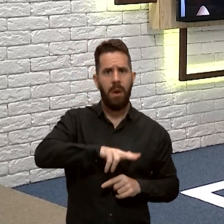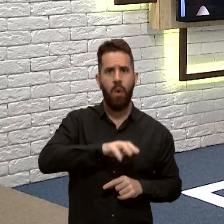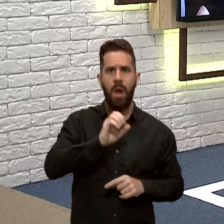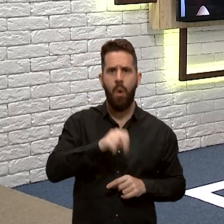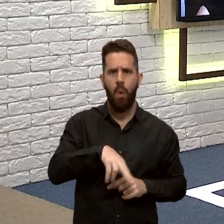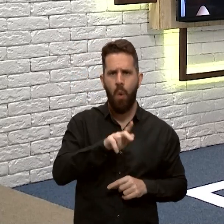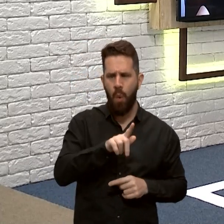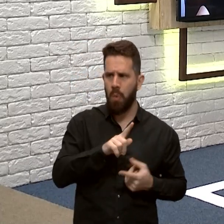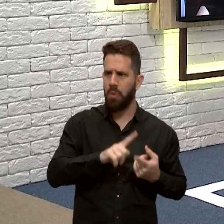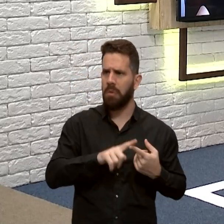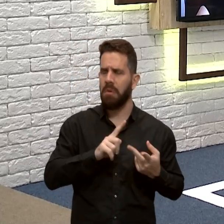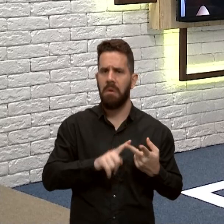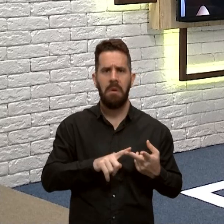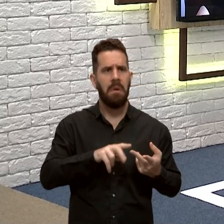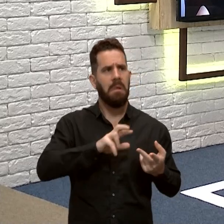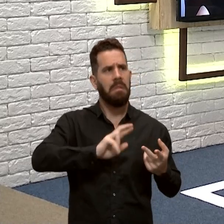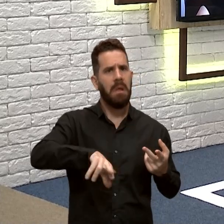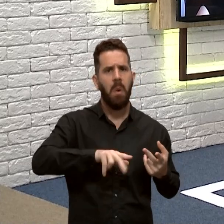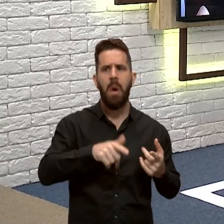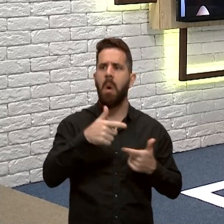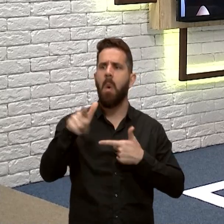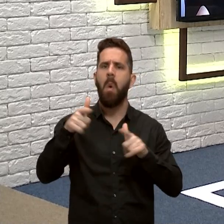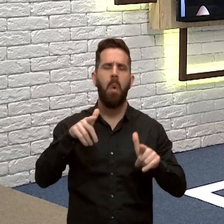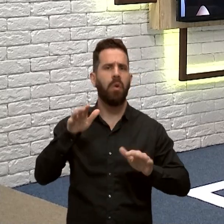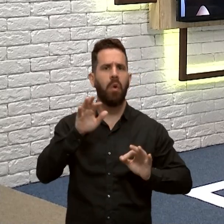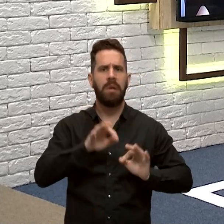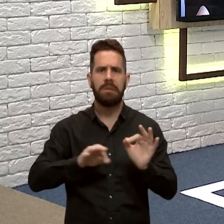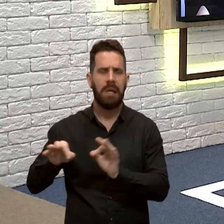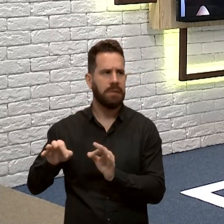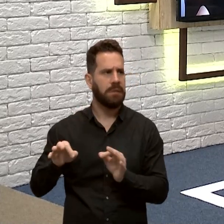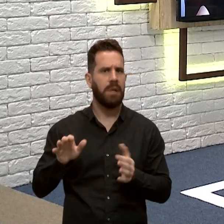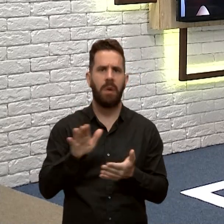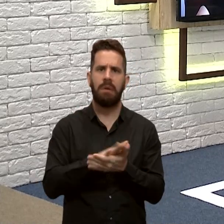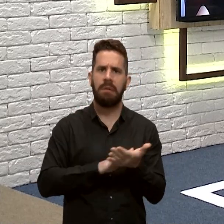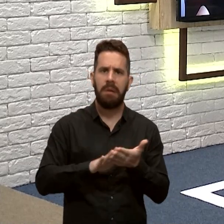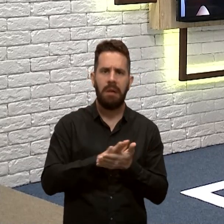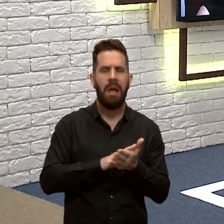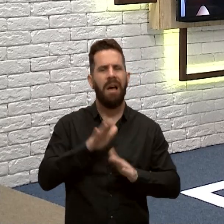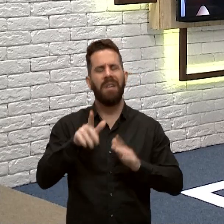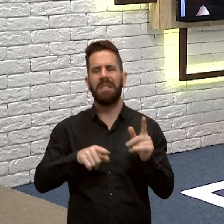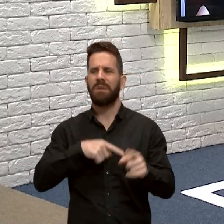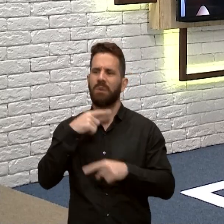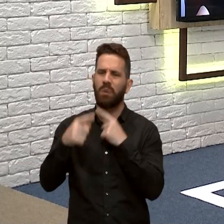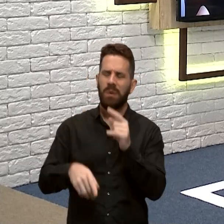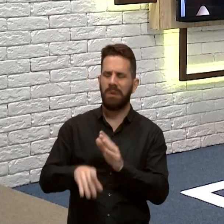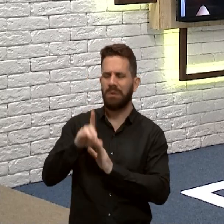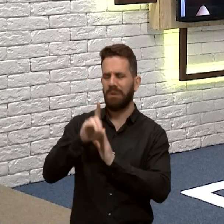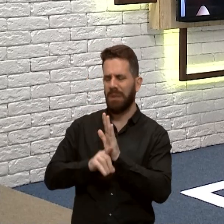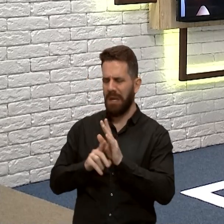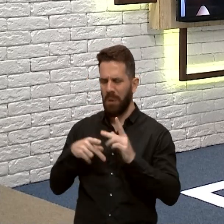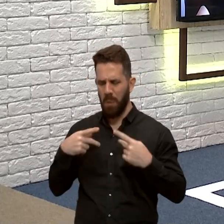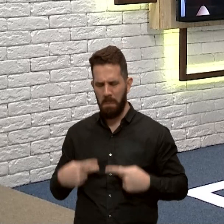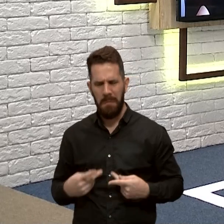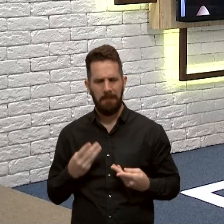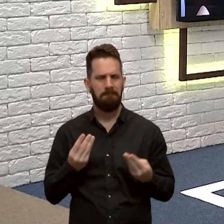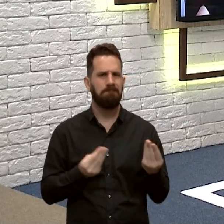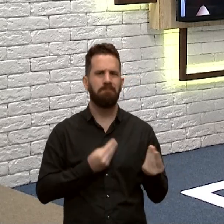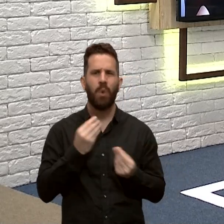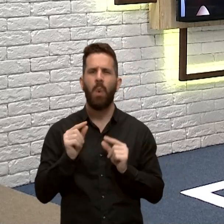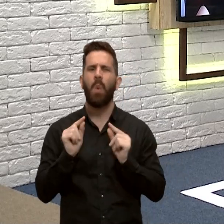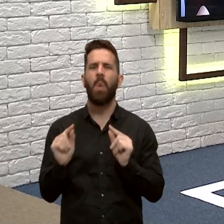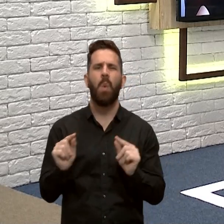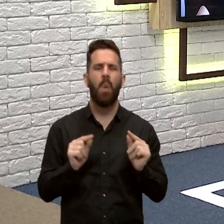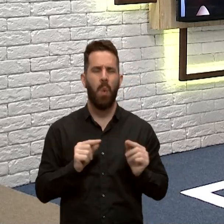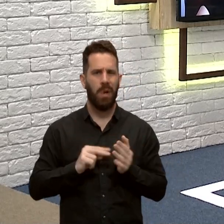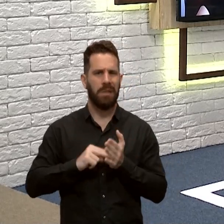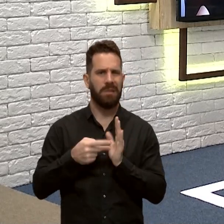nenhuma organização da sociedade civil, quem muitas vezes até tem dúvidas sobre esse conceito de direitos humanos que a gente sabe que, infelizmente, muitas pessoas